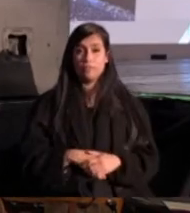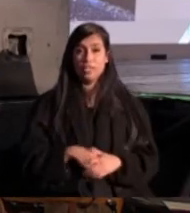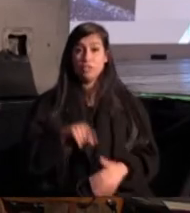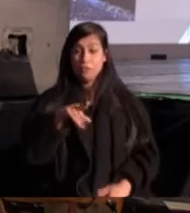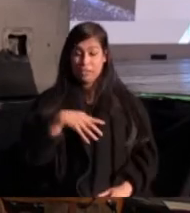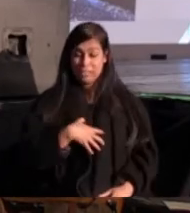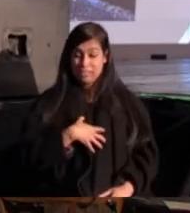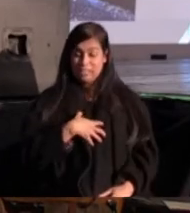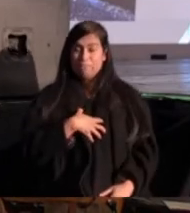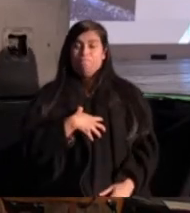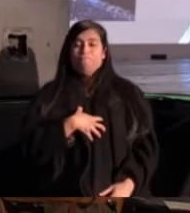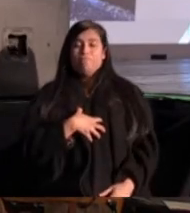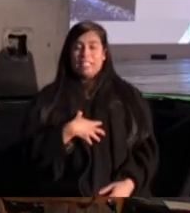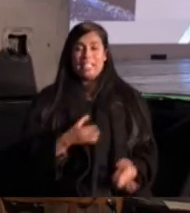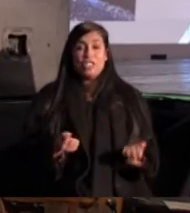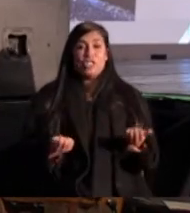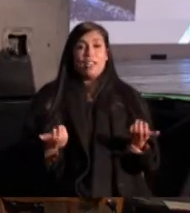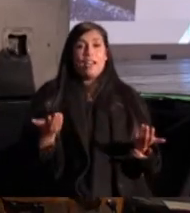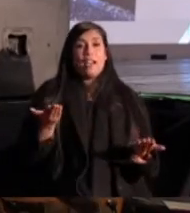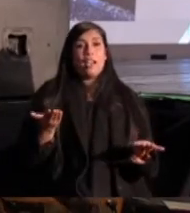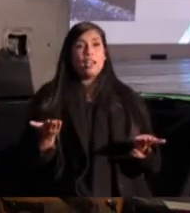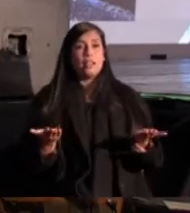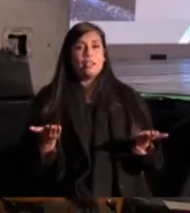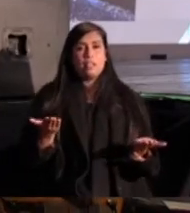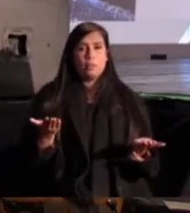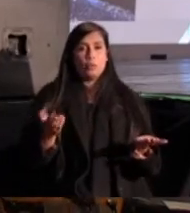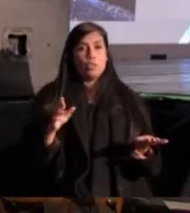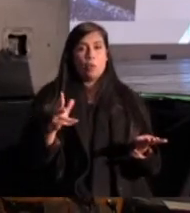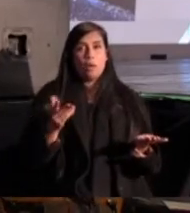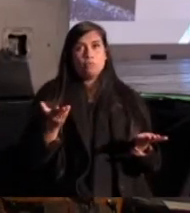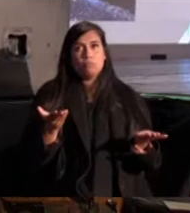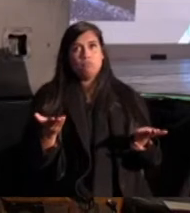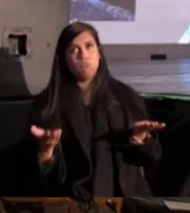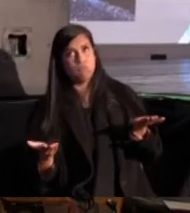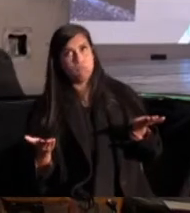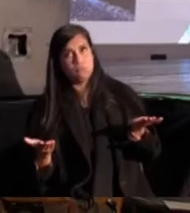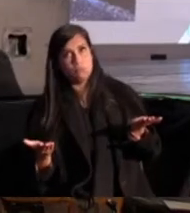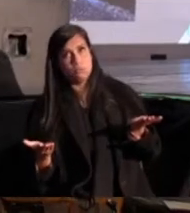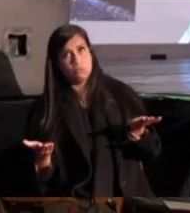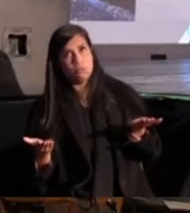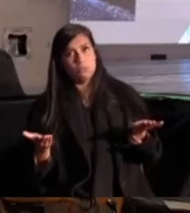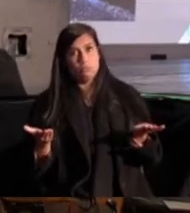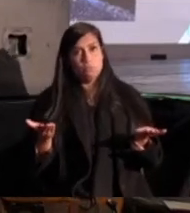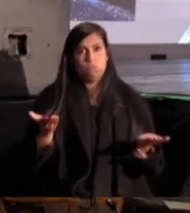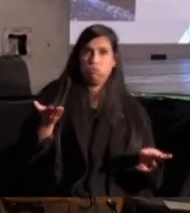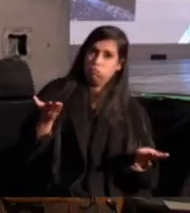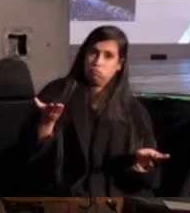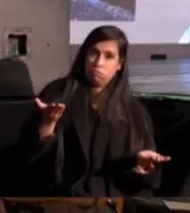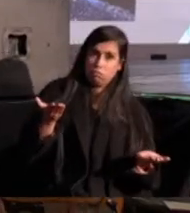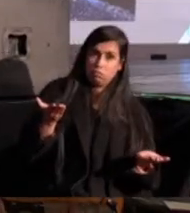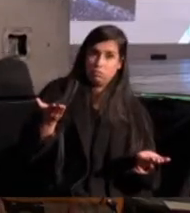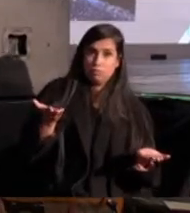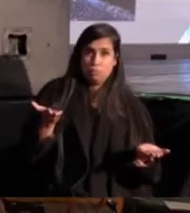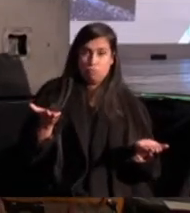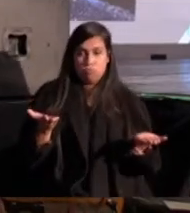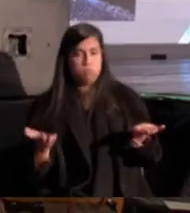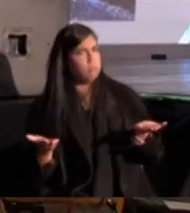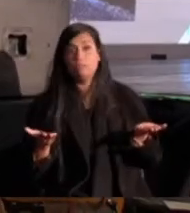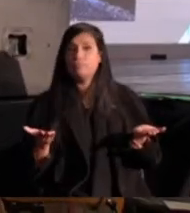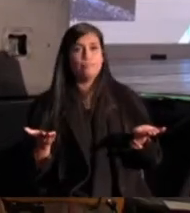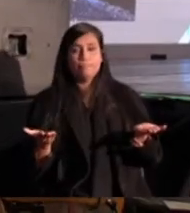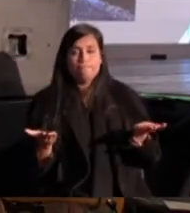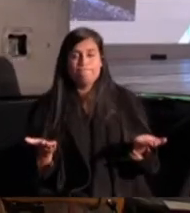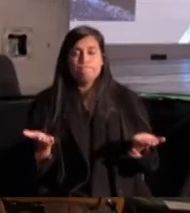afetiva, equilíbrio. Nem muita pressão para dentro, nem muita pressão para fora. Ou seja, uma pessoa